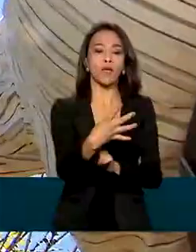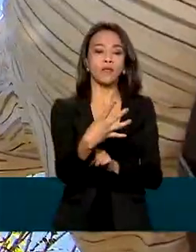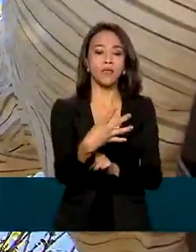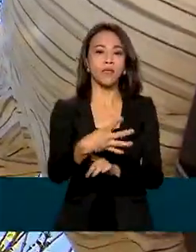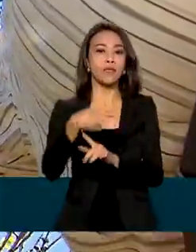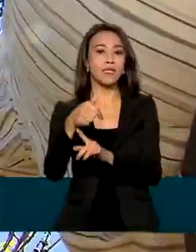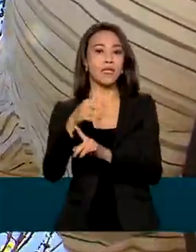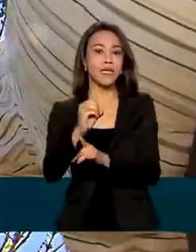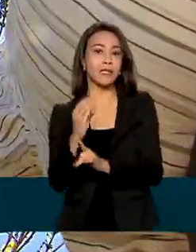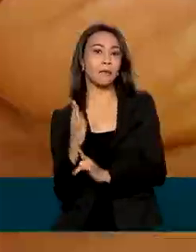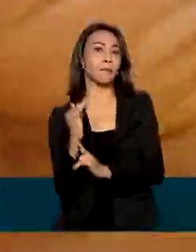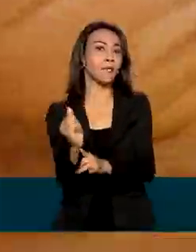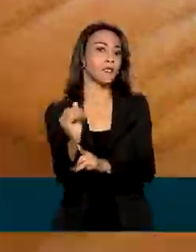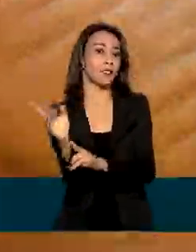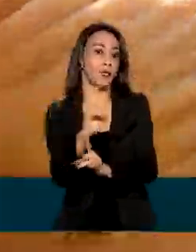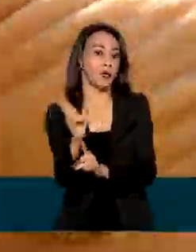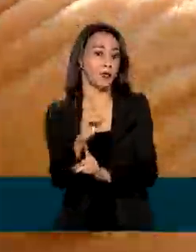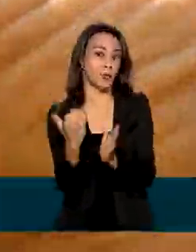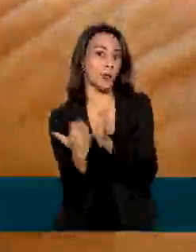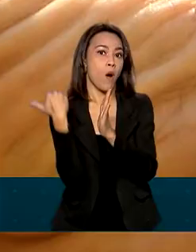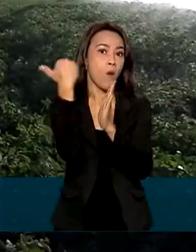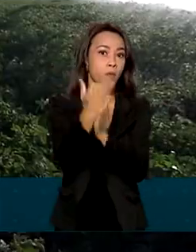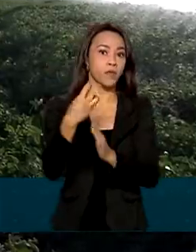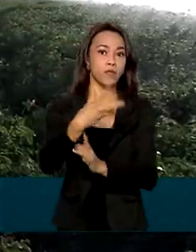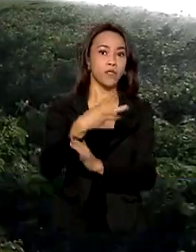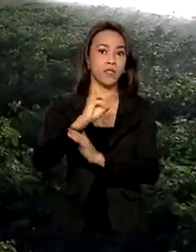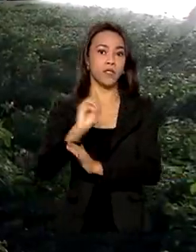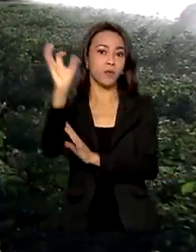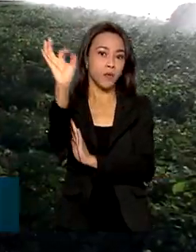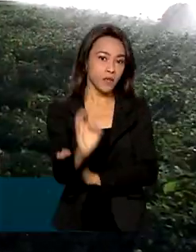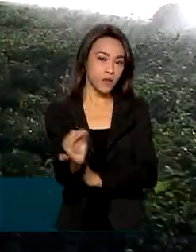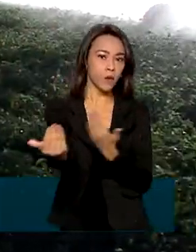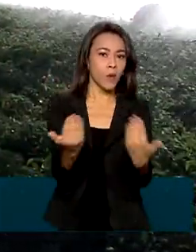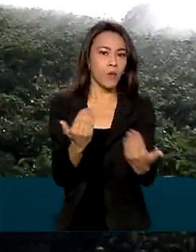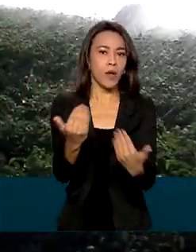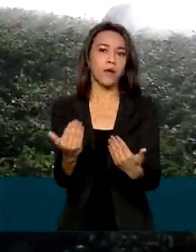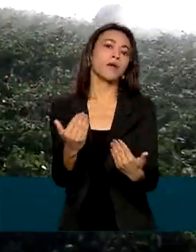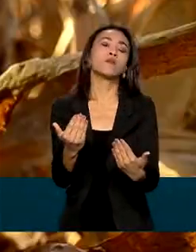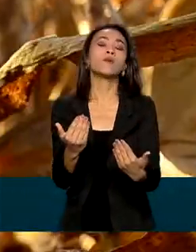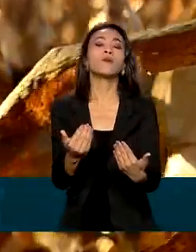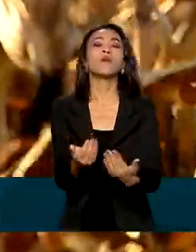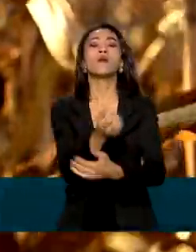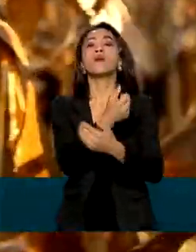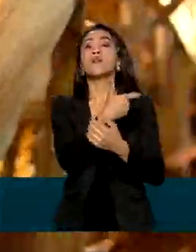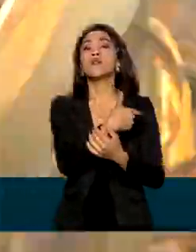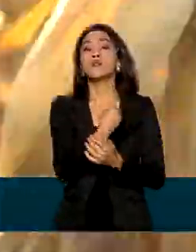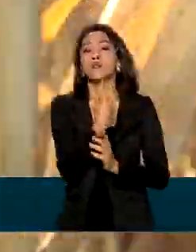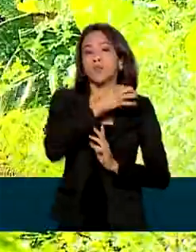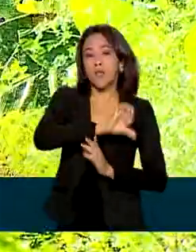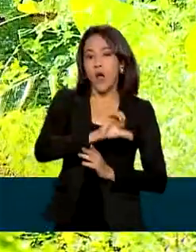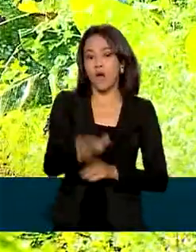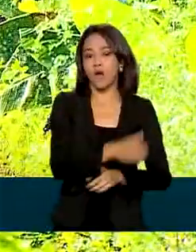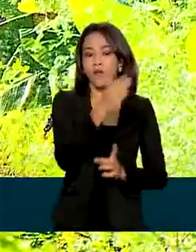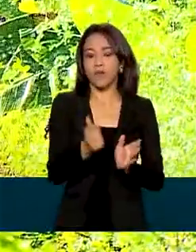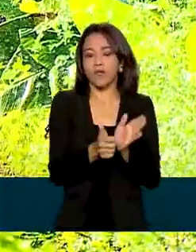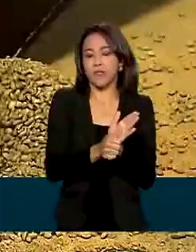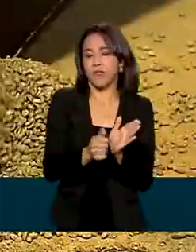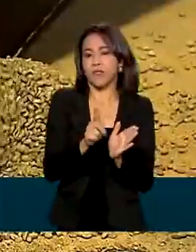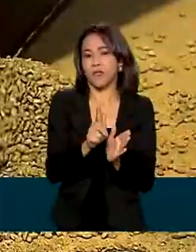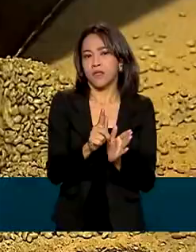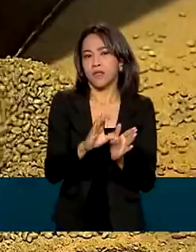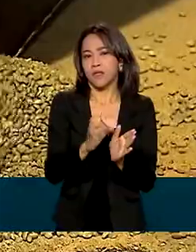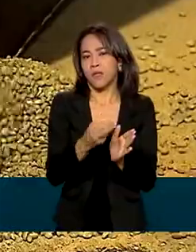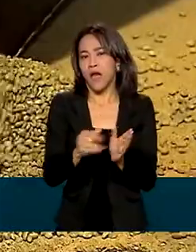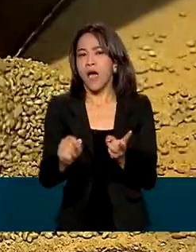470 milhões de reais um aumento de trinta por cento em relação a 2019 cereais leguminosas